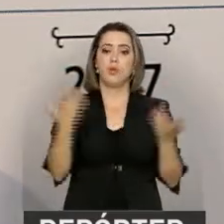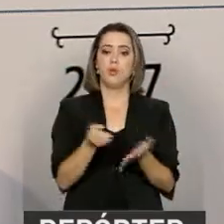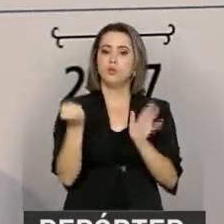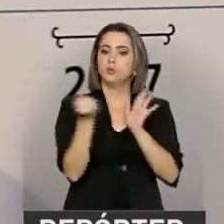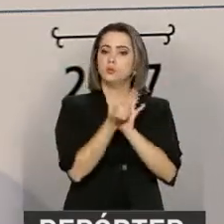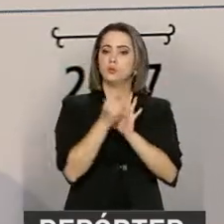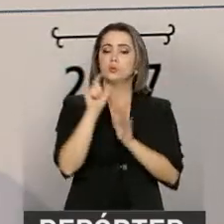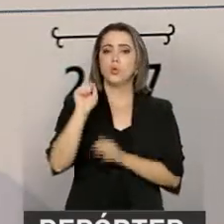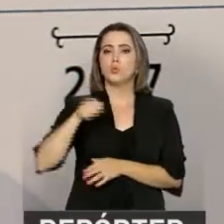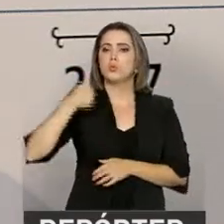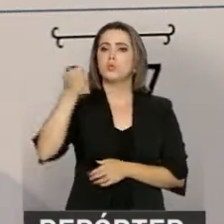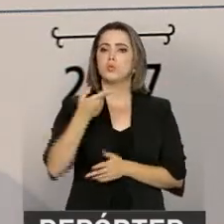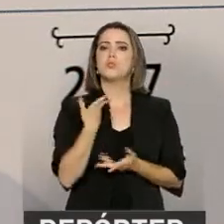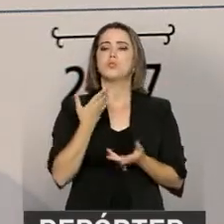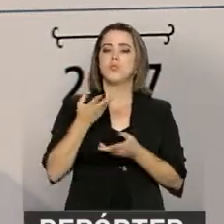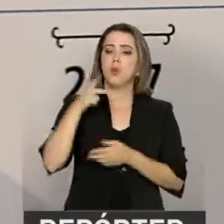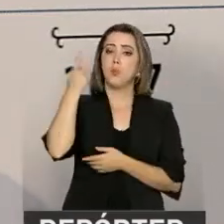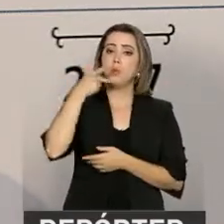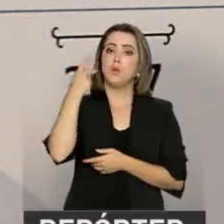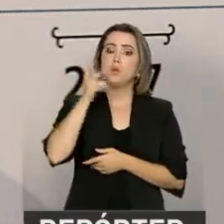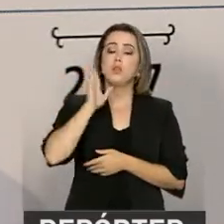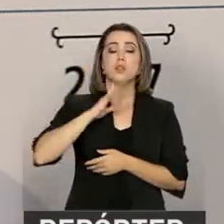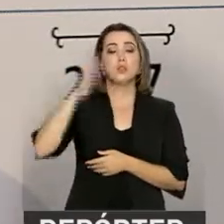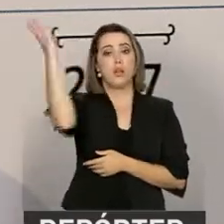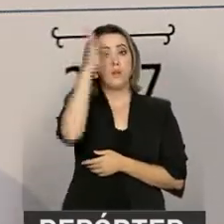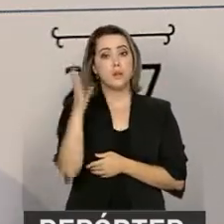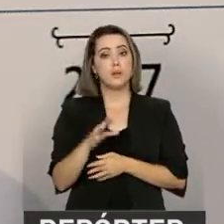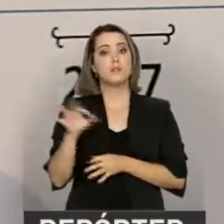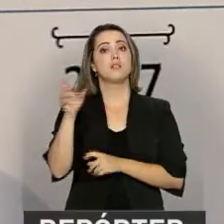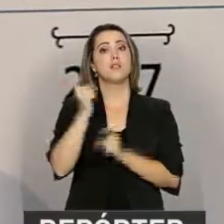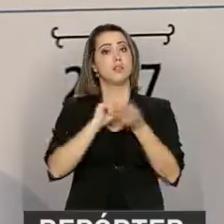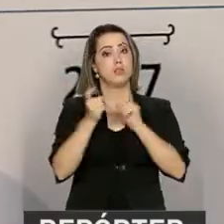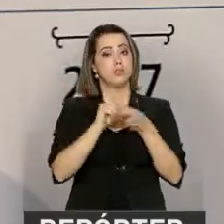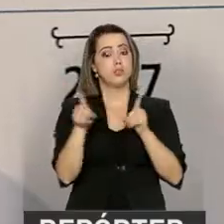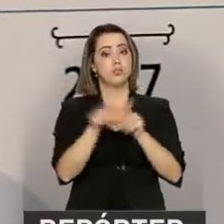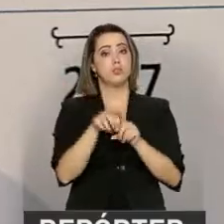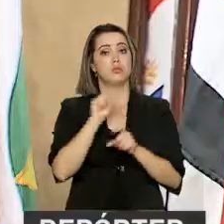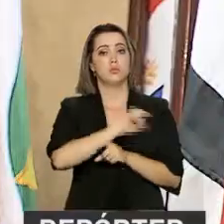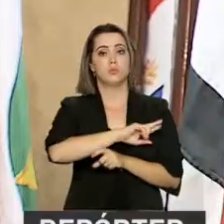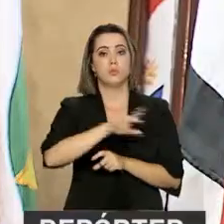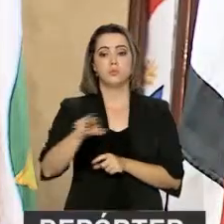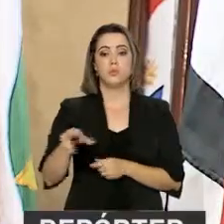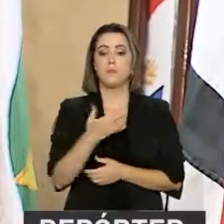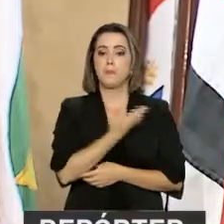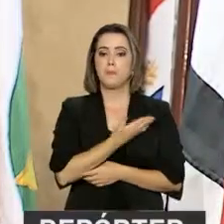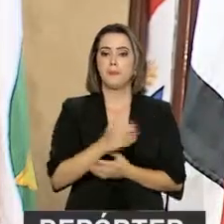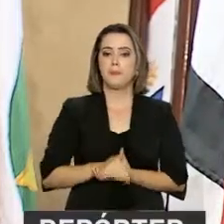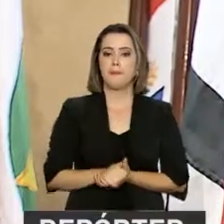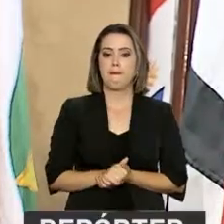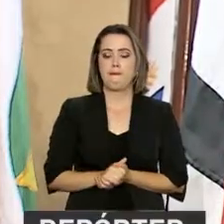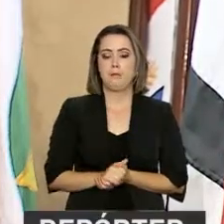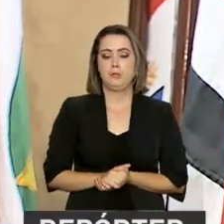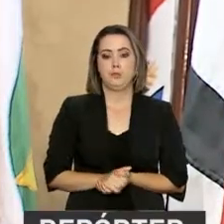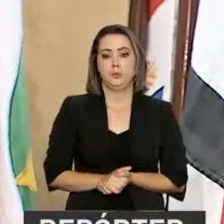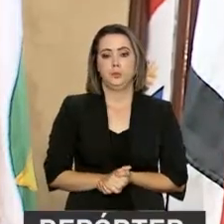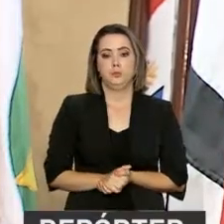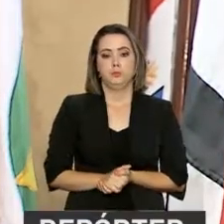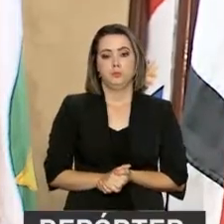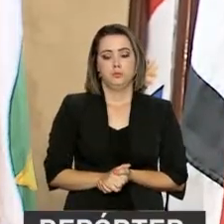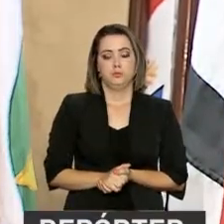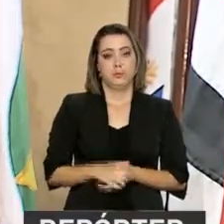política nacional de gestão para as cidades históricas turísticas e património mundial o turismo o lazer